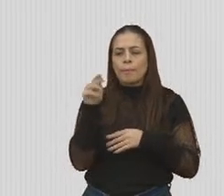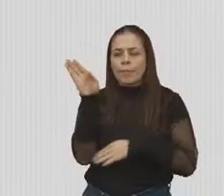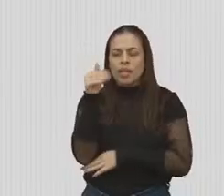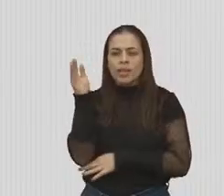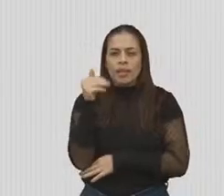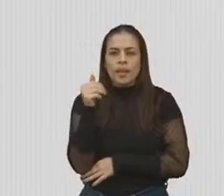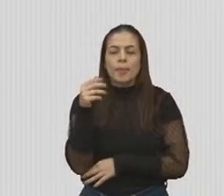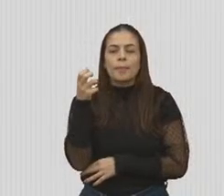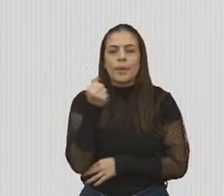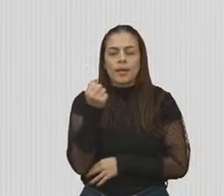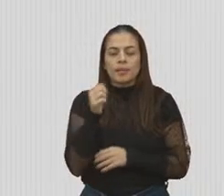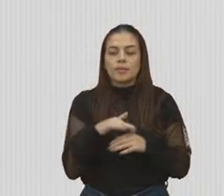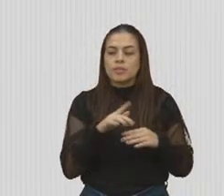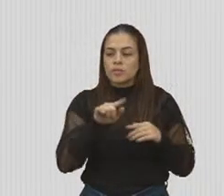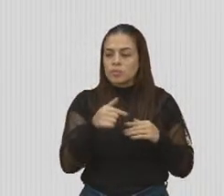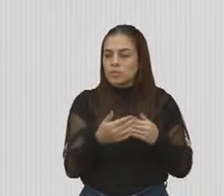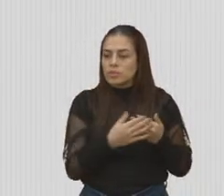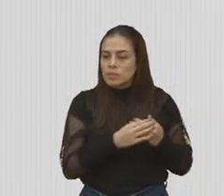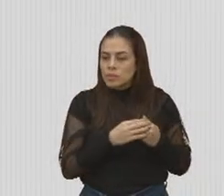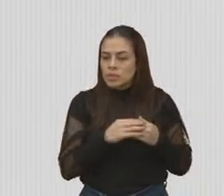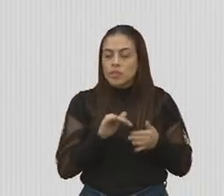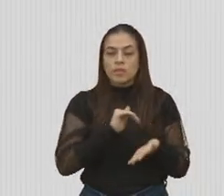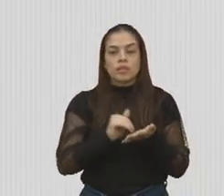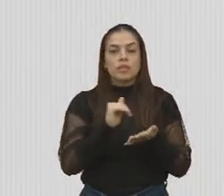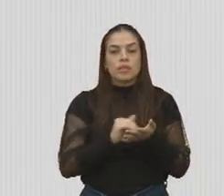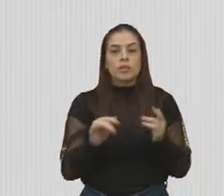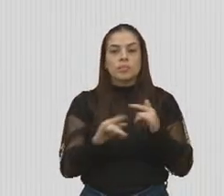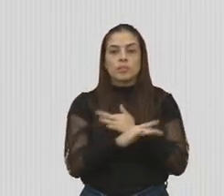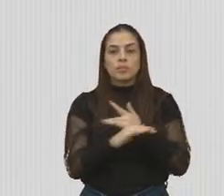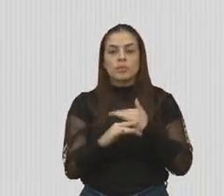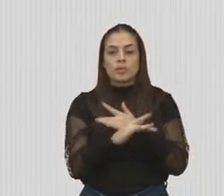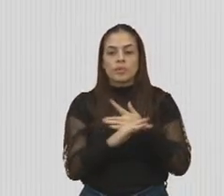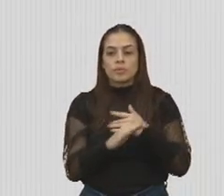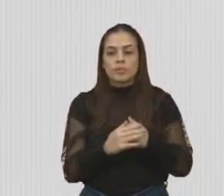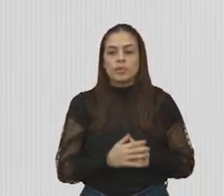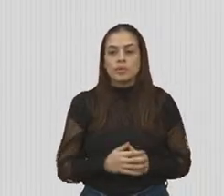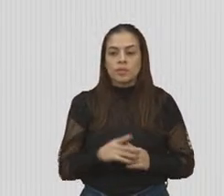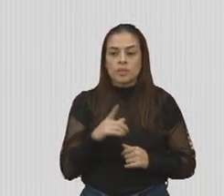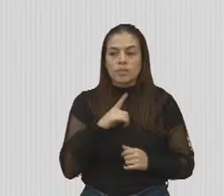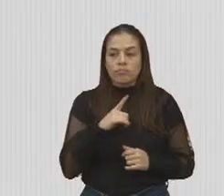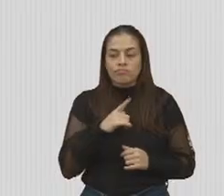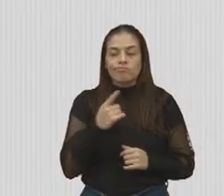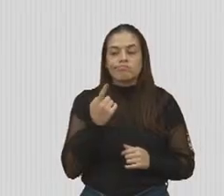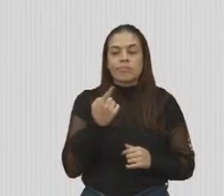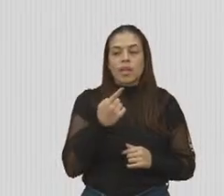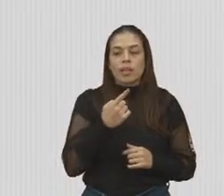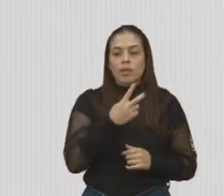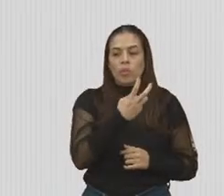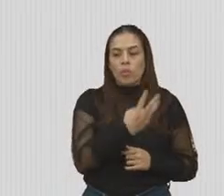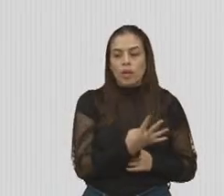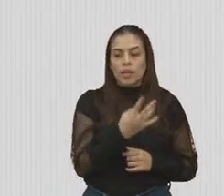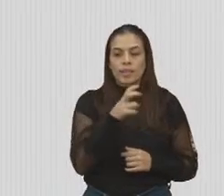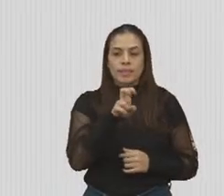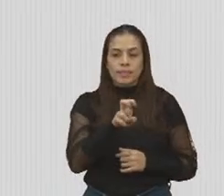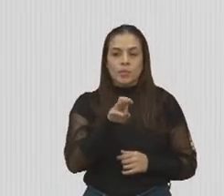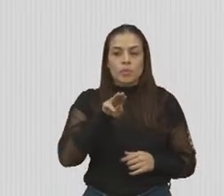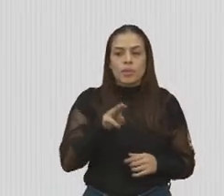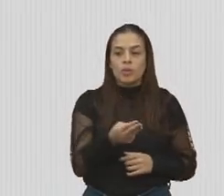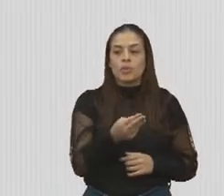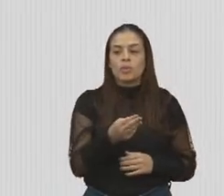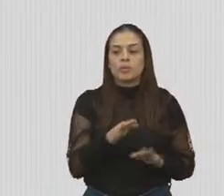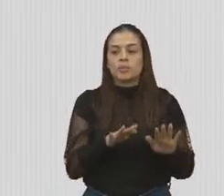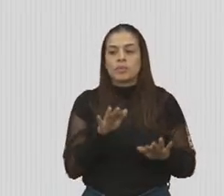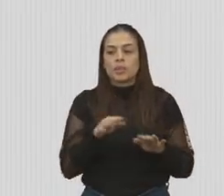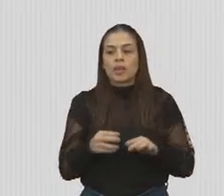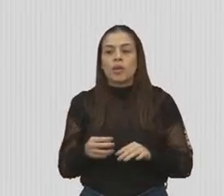passar. Secretaria de Mobilidade Urbana. Nós temos previsto para esse ano 45 milhões e uma